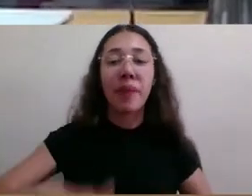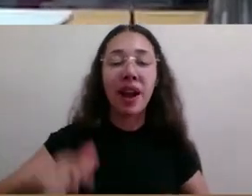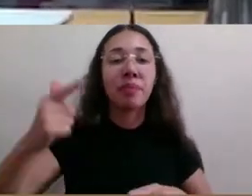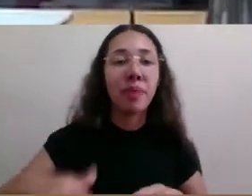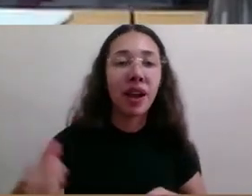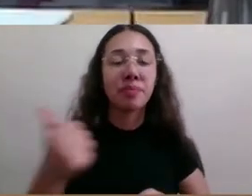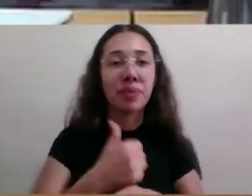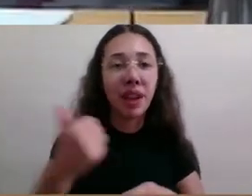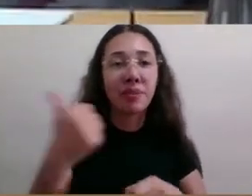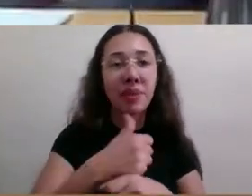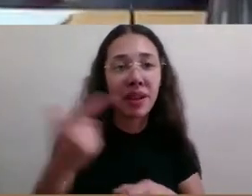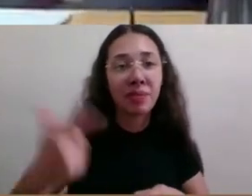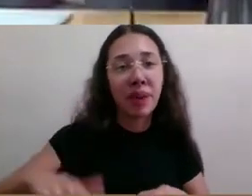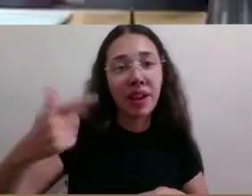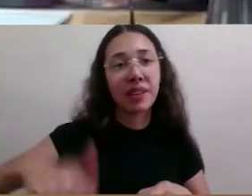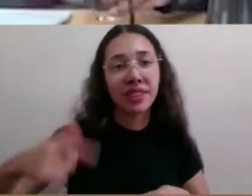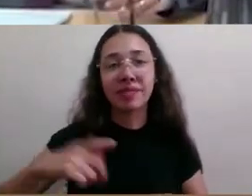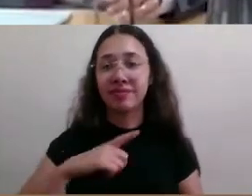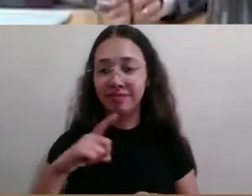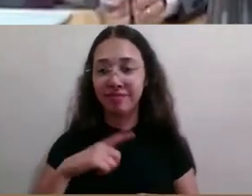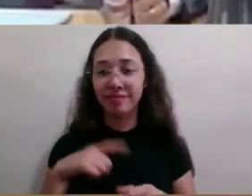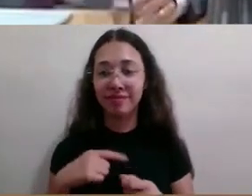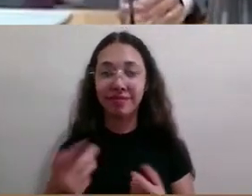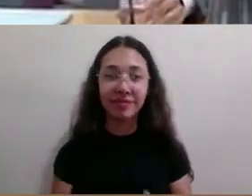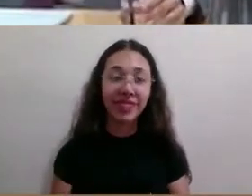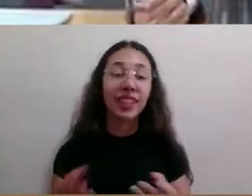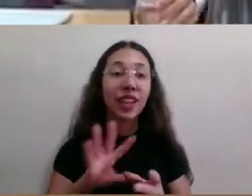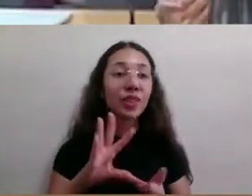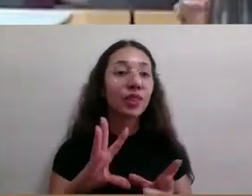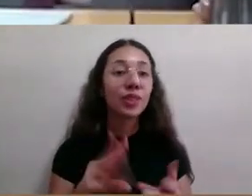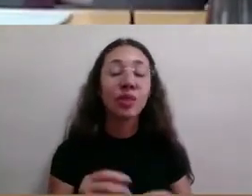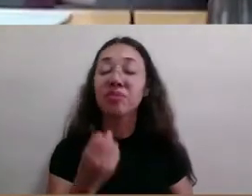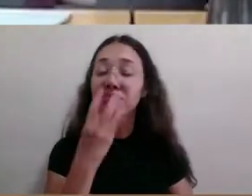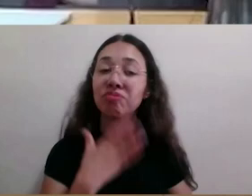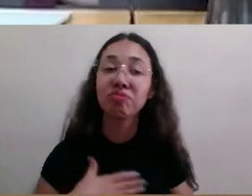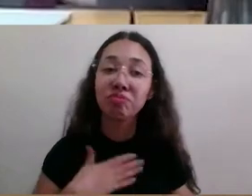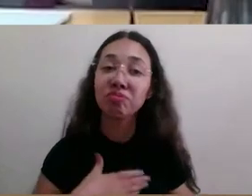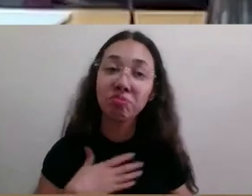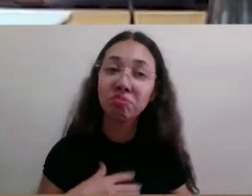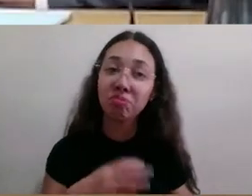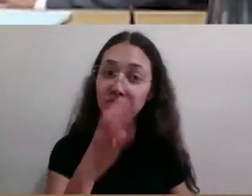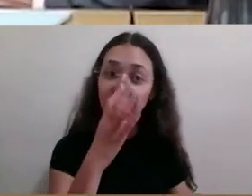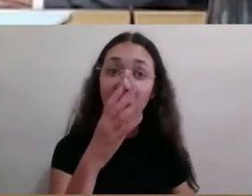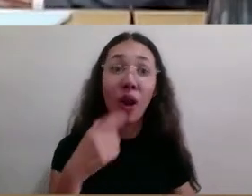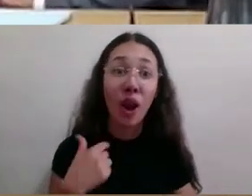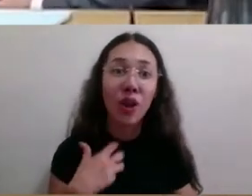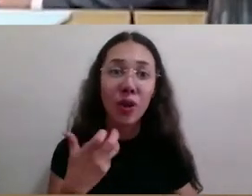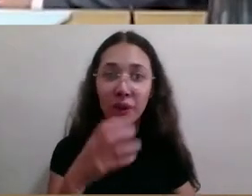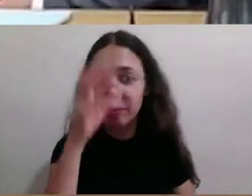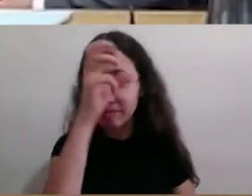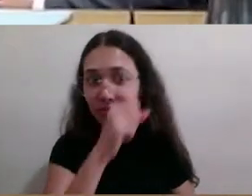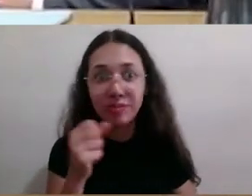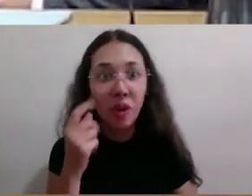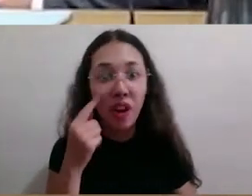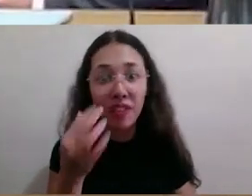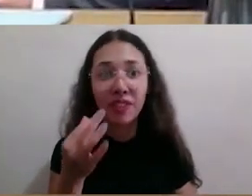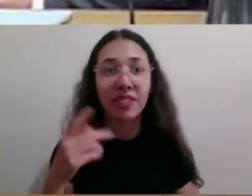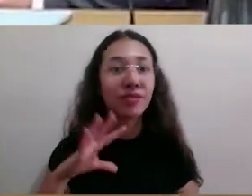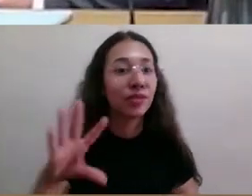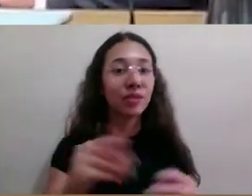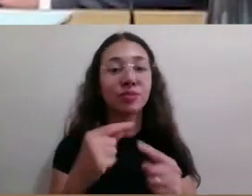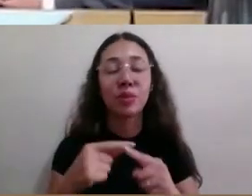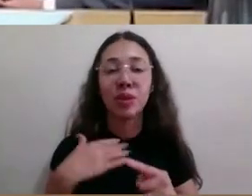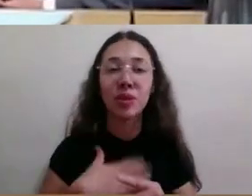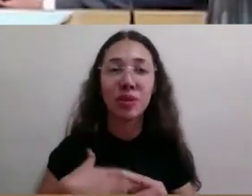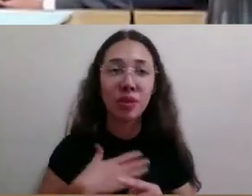uma solução para o GEVA, e é tudo tão fantástico que eu quero estar bem perto de tudo isso, porque me fascina. Agradeço. Alguém